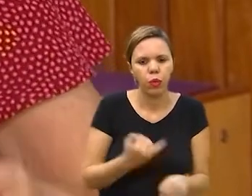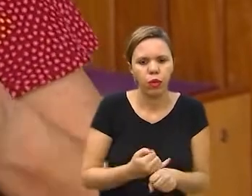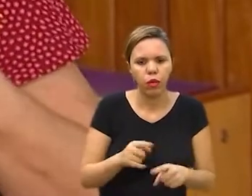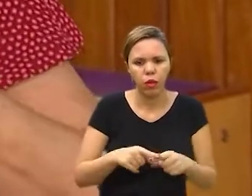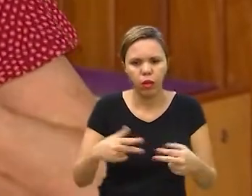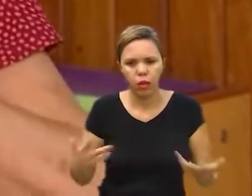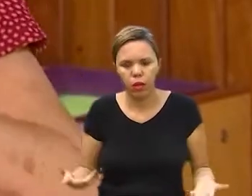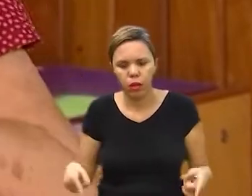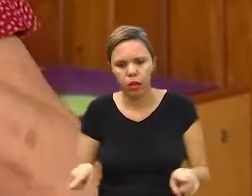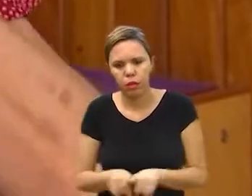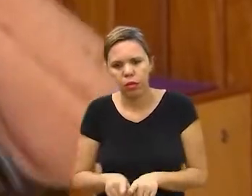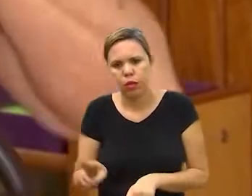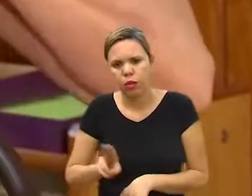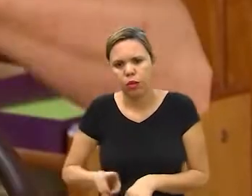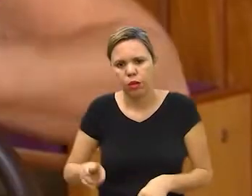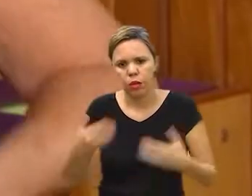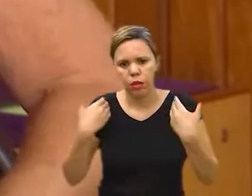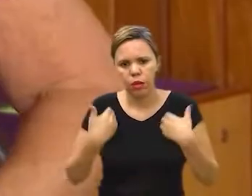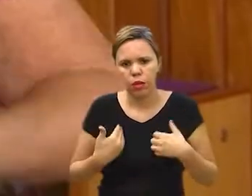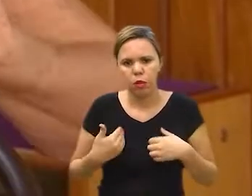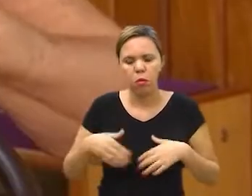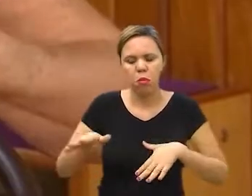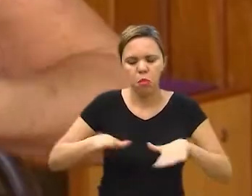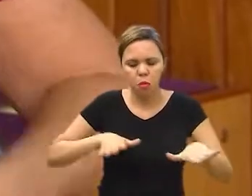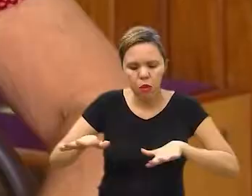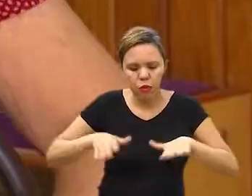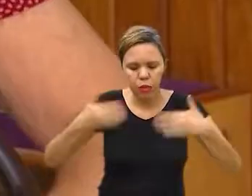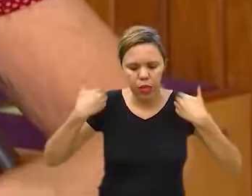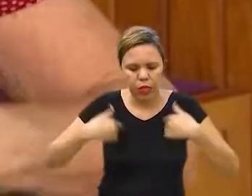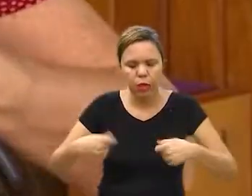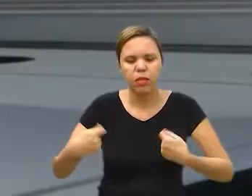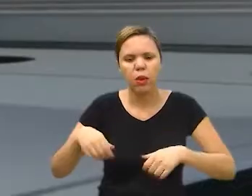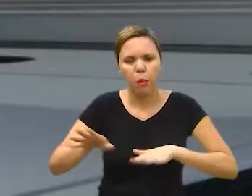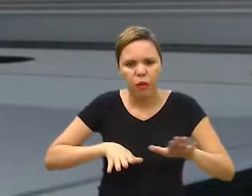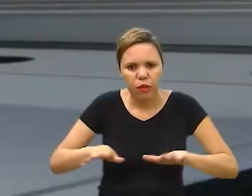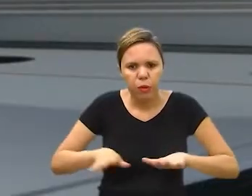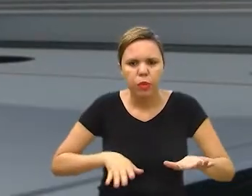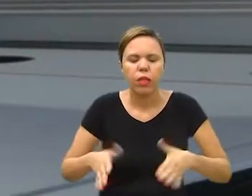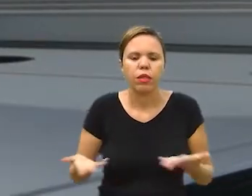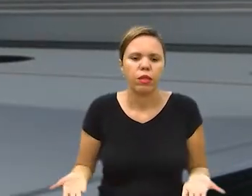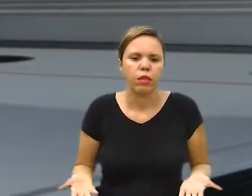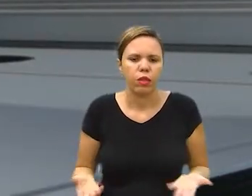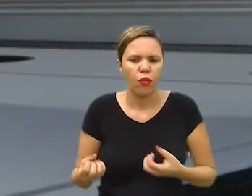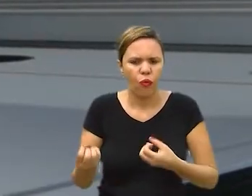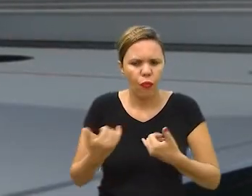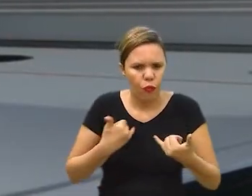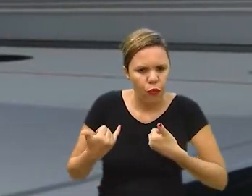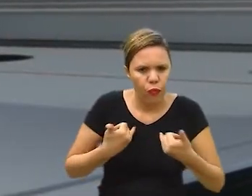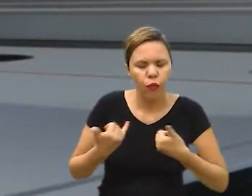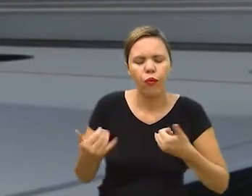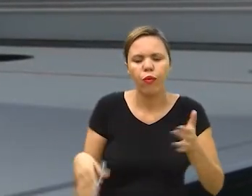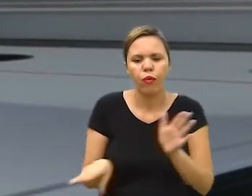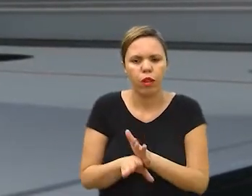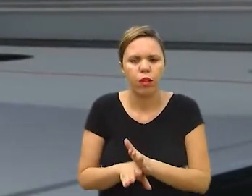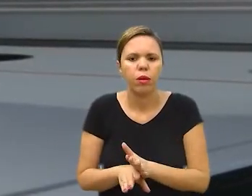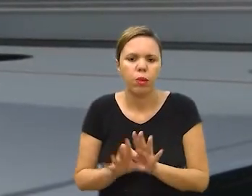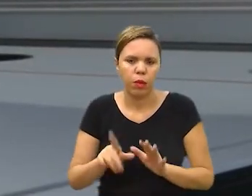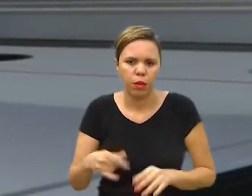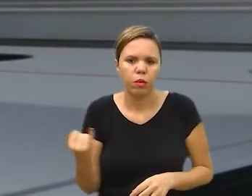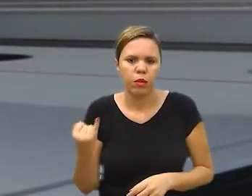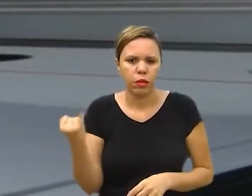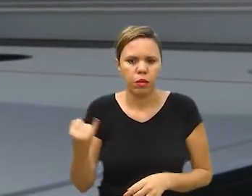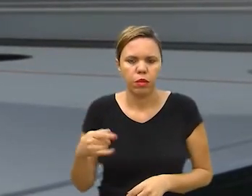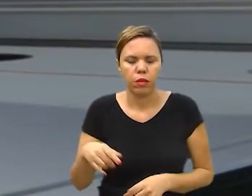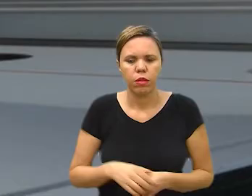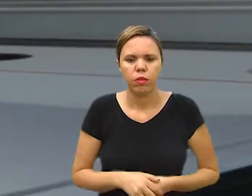aparelhos e tempo gasto para ele se movimentar. O corpo ainda precisa de movimento, ele precisa mexer, né? Tudo isso é importante. É